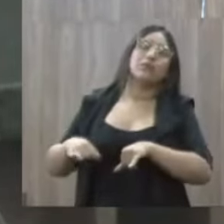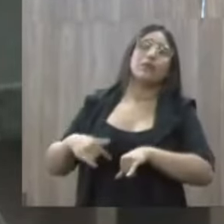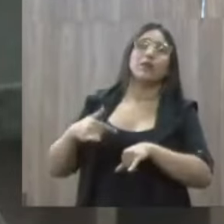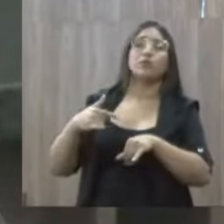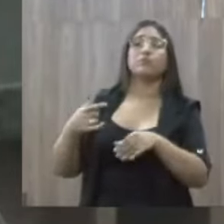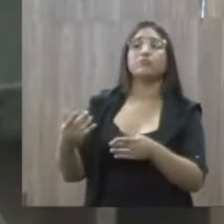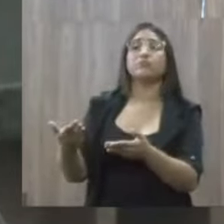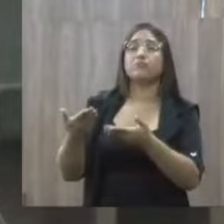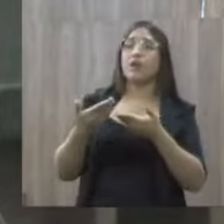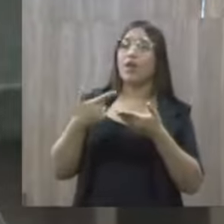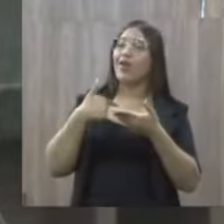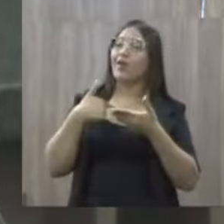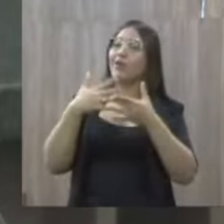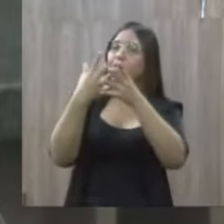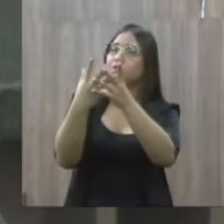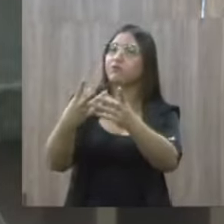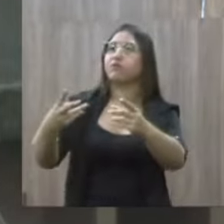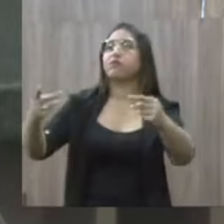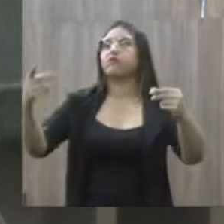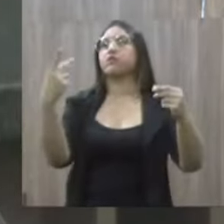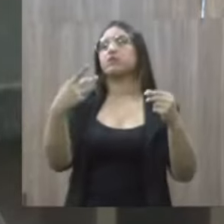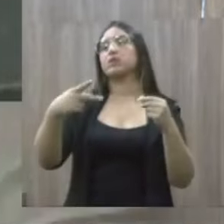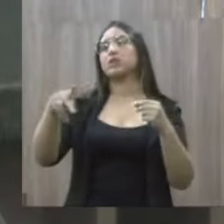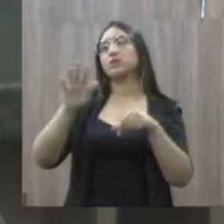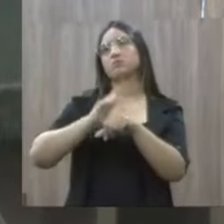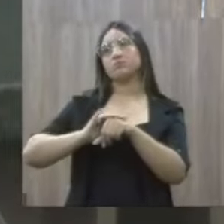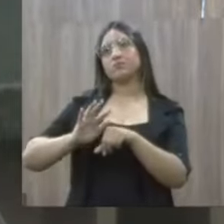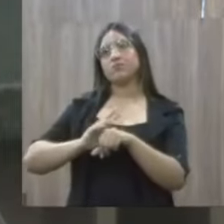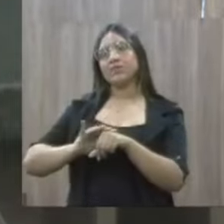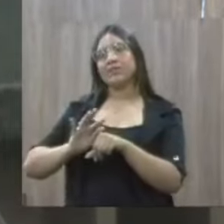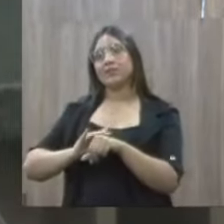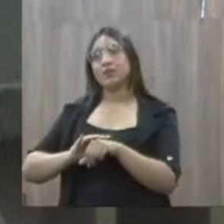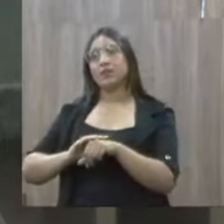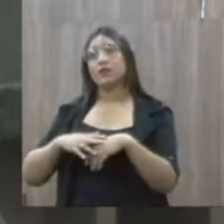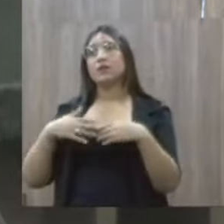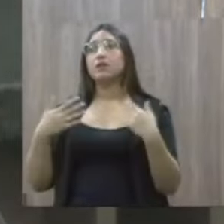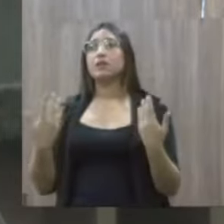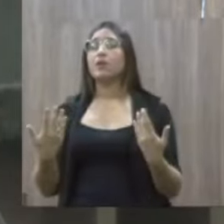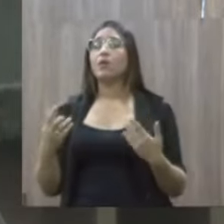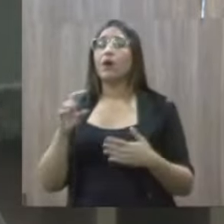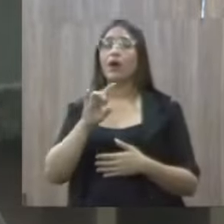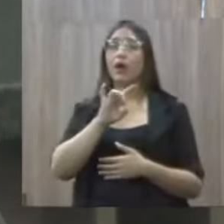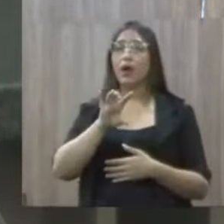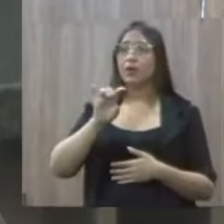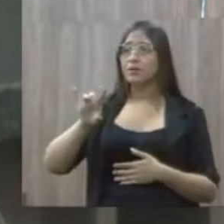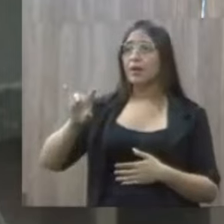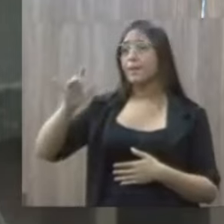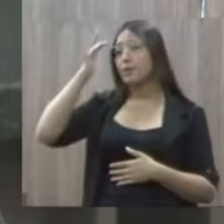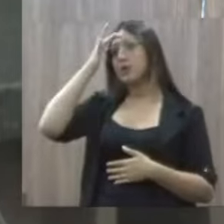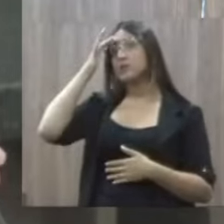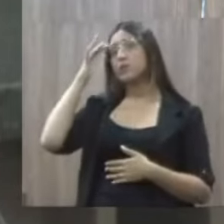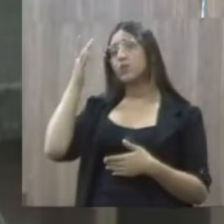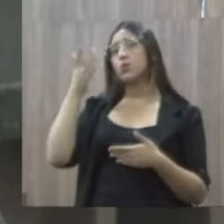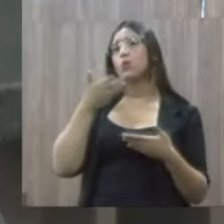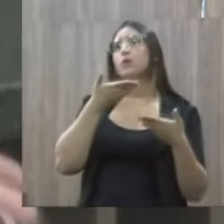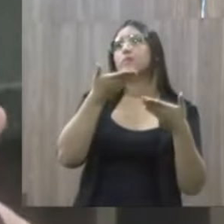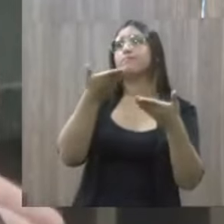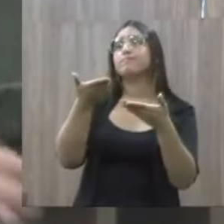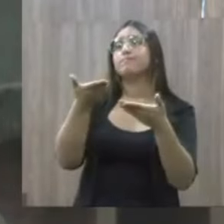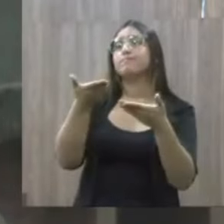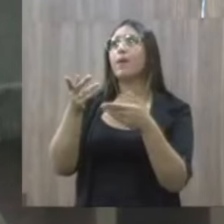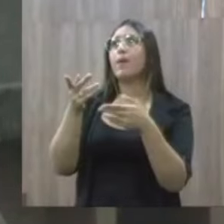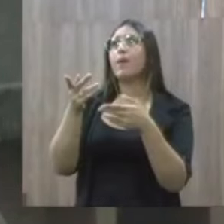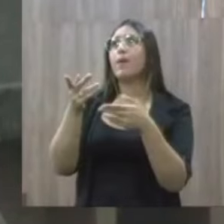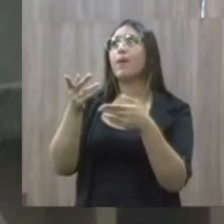aliviarei." Portanto, na pessoa de Cristo, todos aqueles que procuram podem ter esse alívio, porque